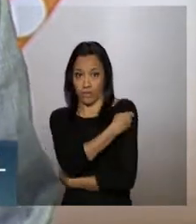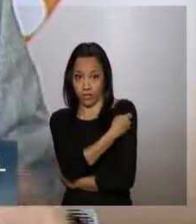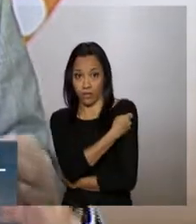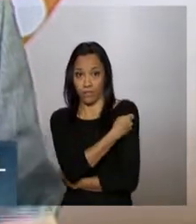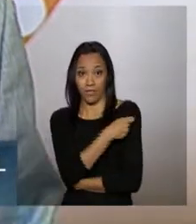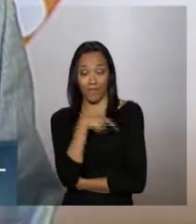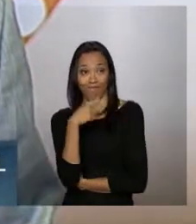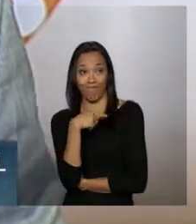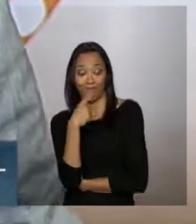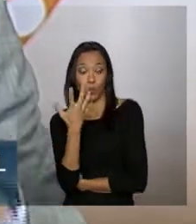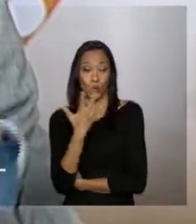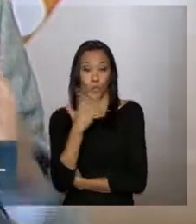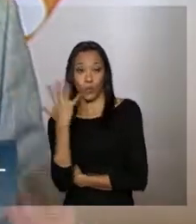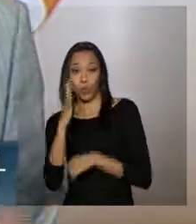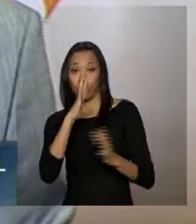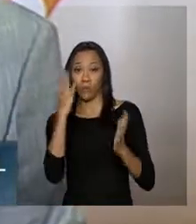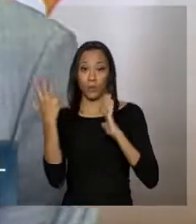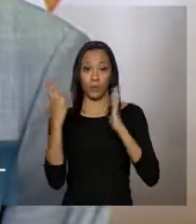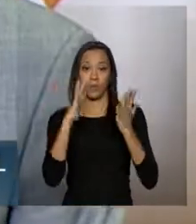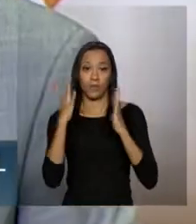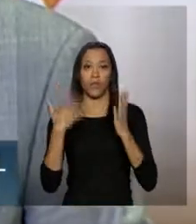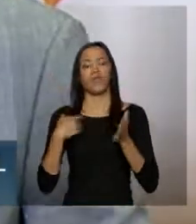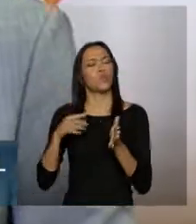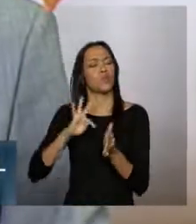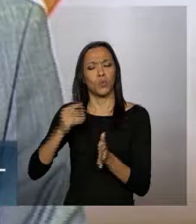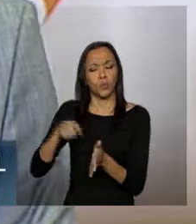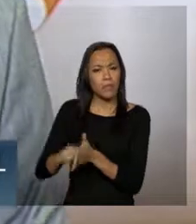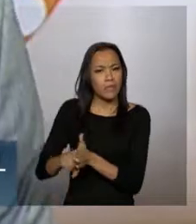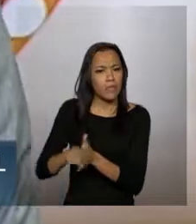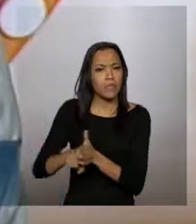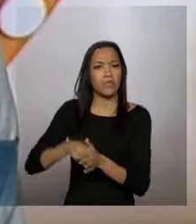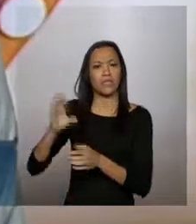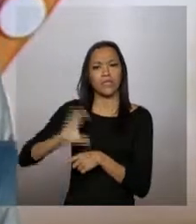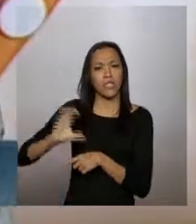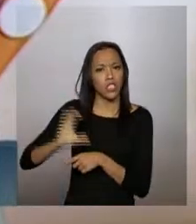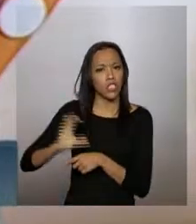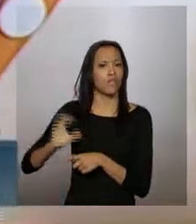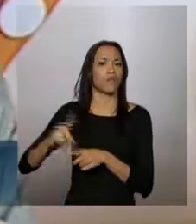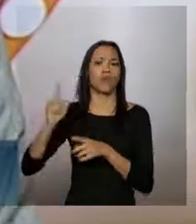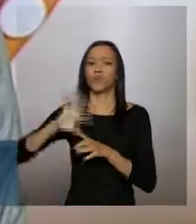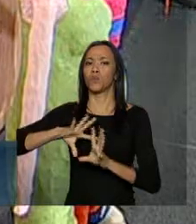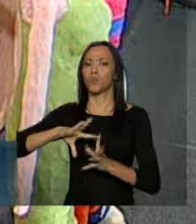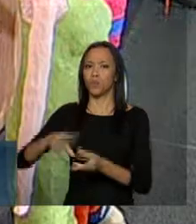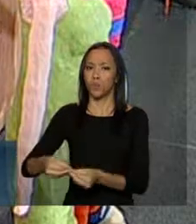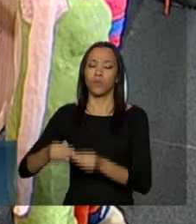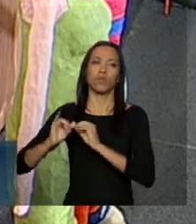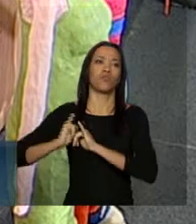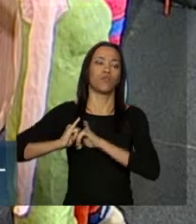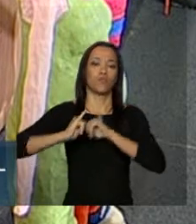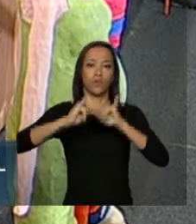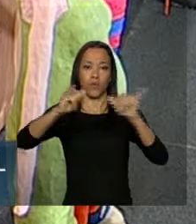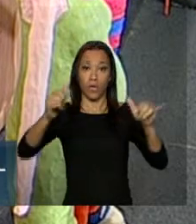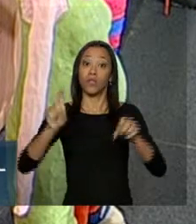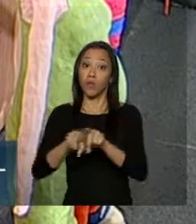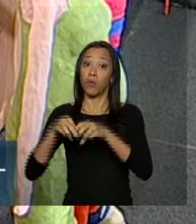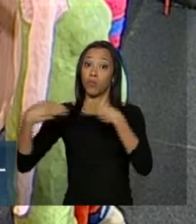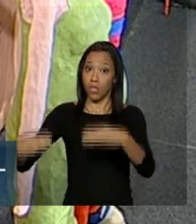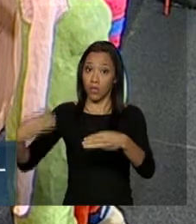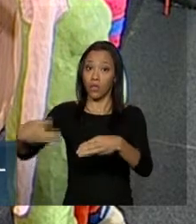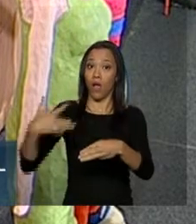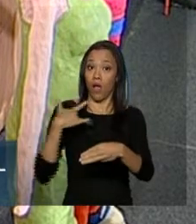que afirmar categoricamente todas as evidências científicas, toda a orientação dos organismos internacionais, do Ministério da Saúde, é que a vacina